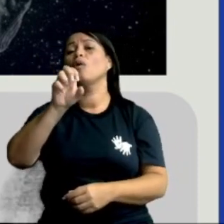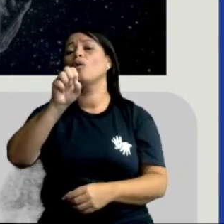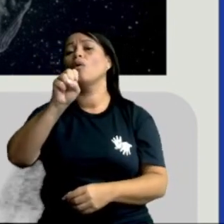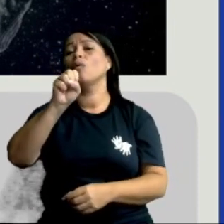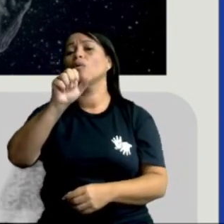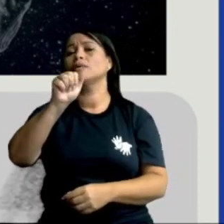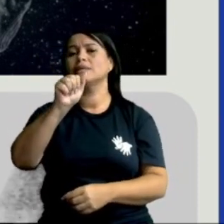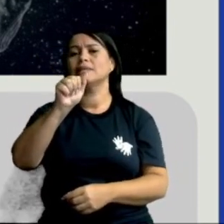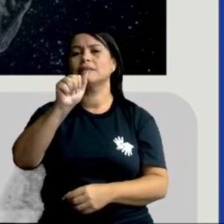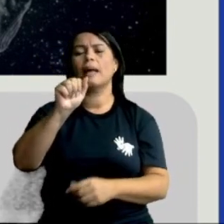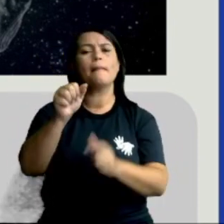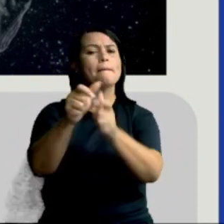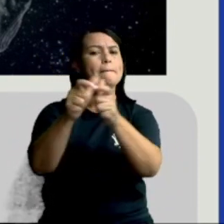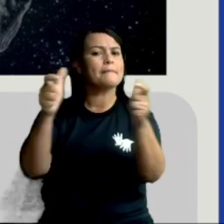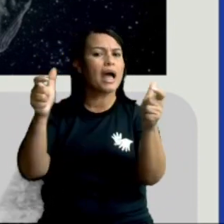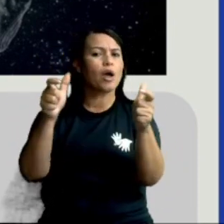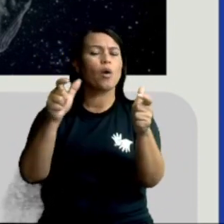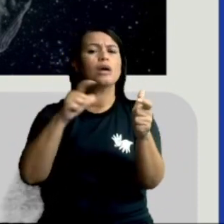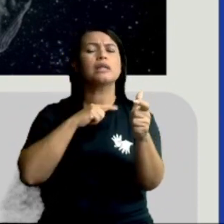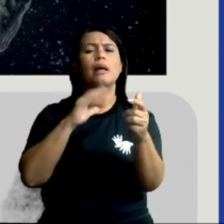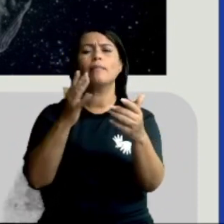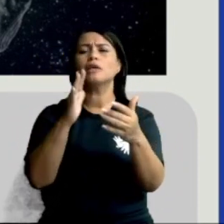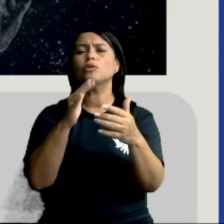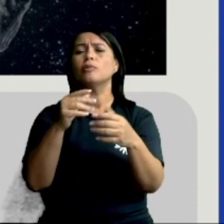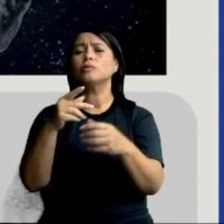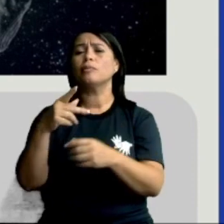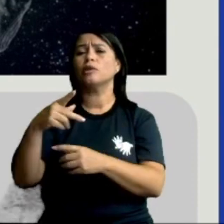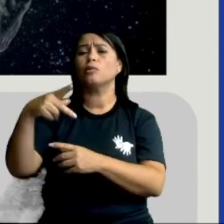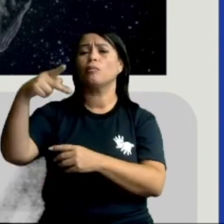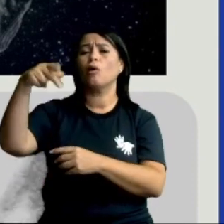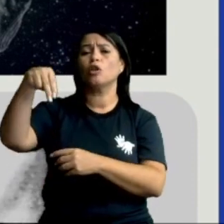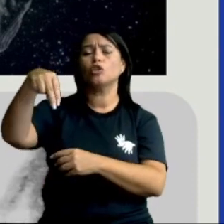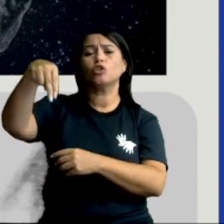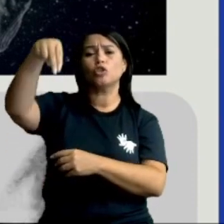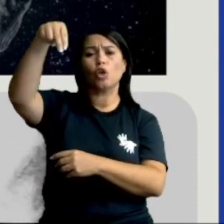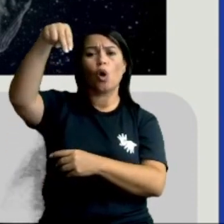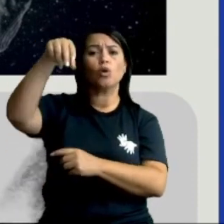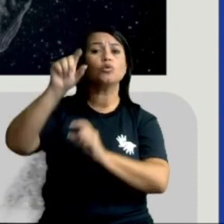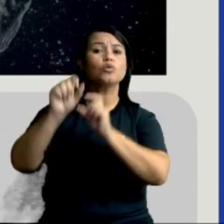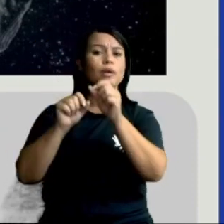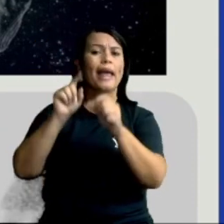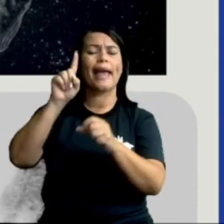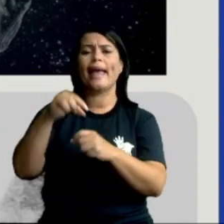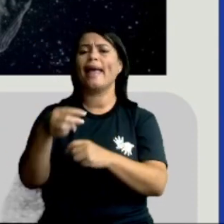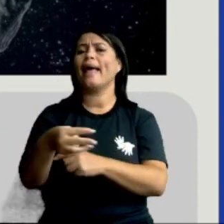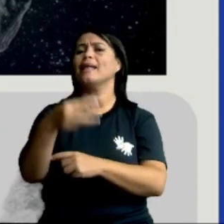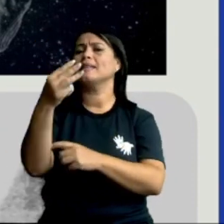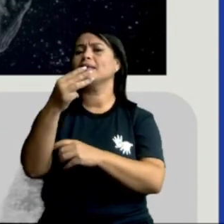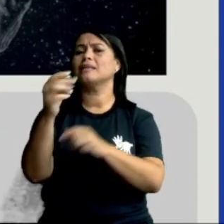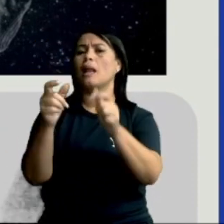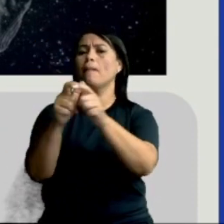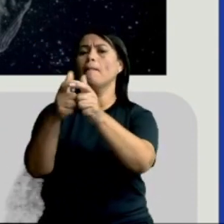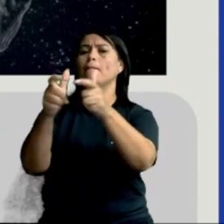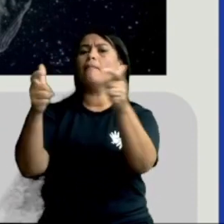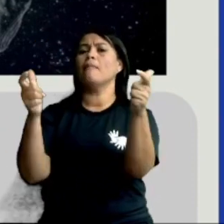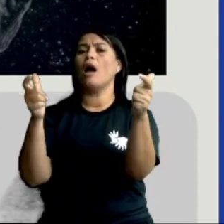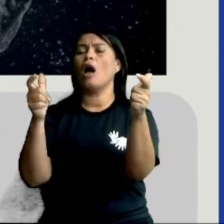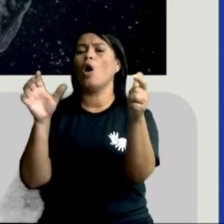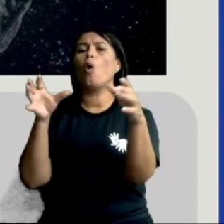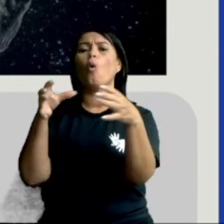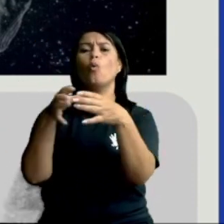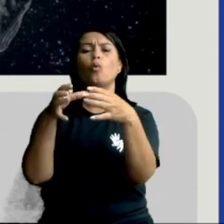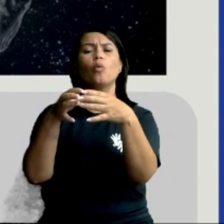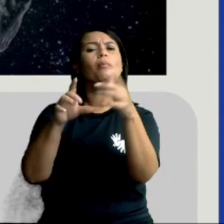está localizada próxima ao Polo Norte Celeste, ela é a terceira maior constelação e